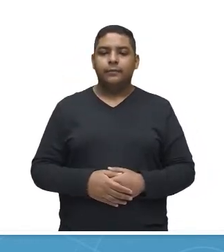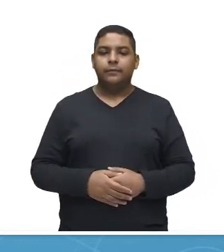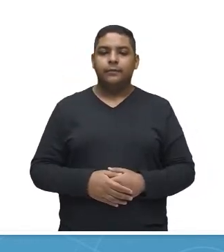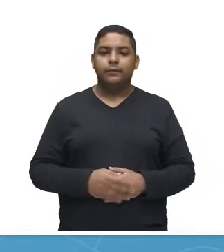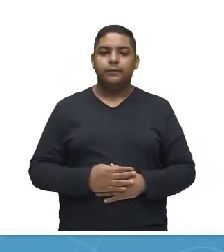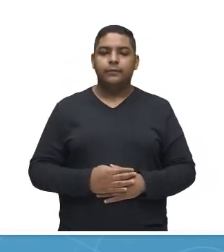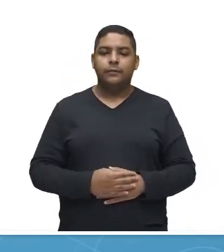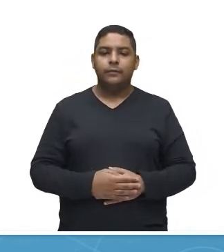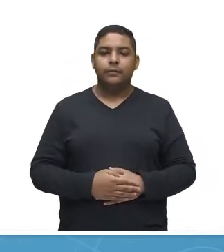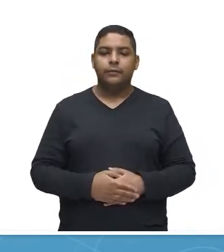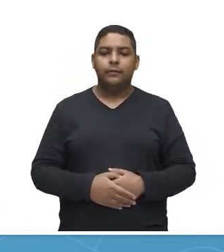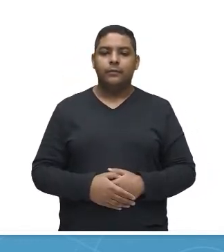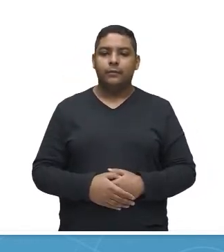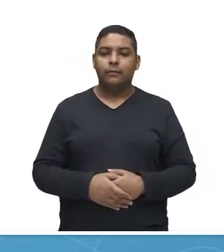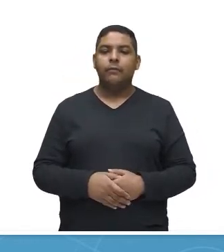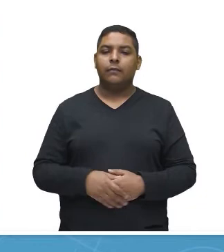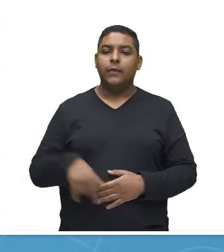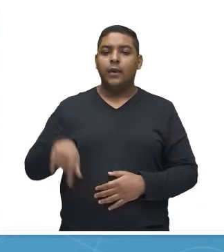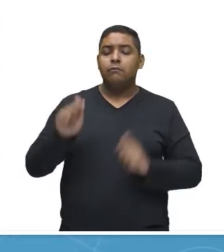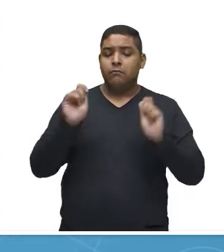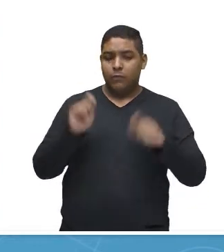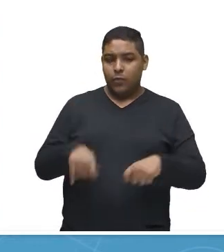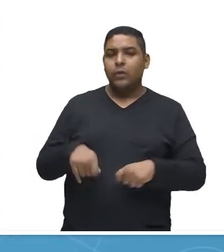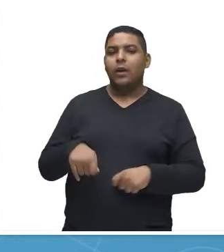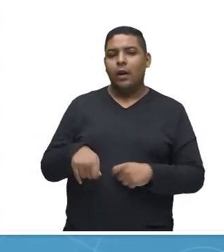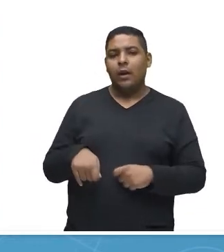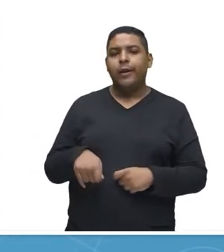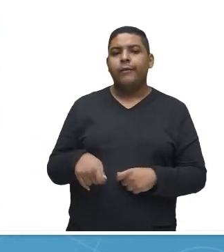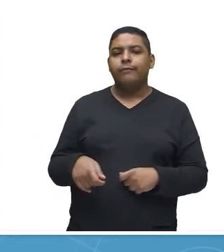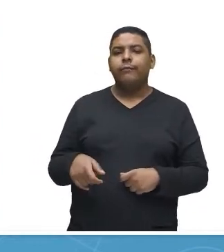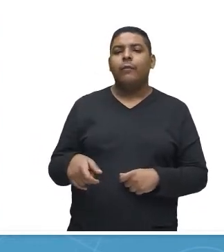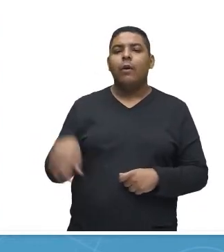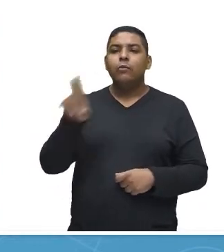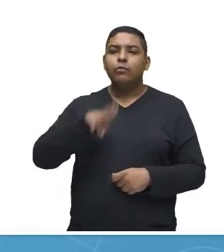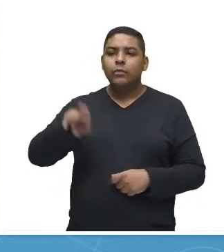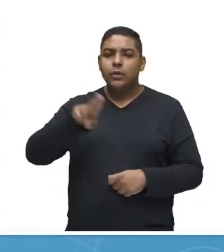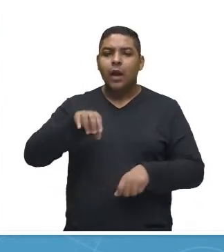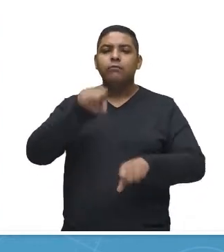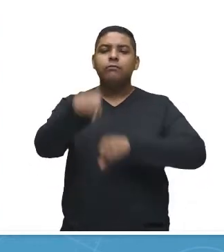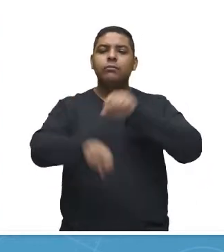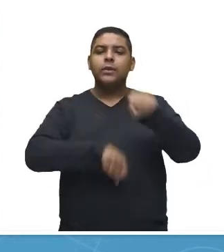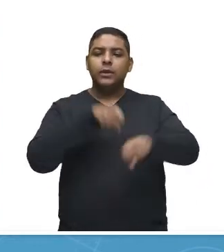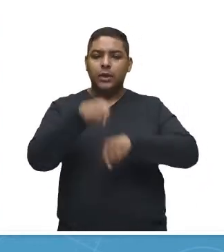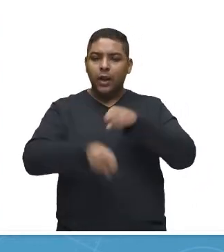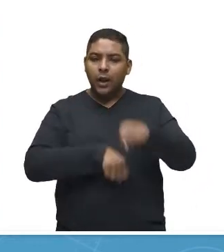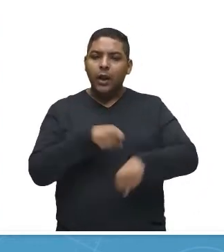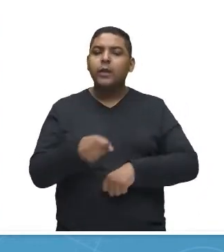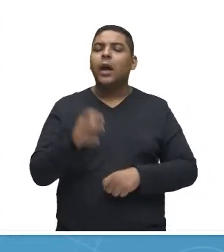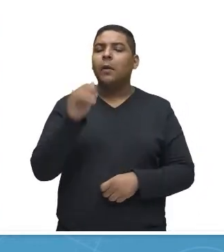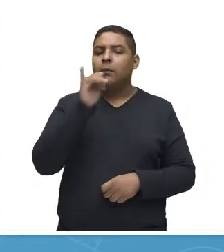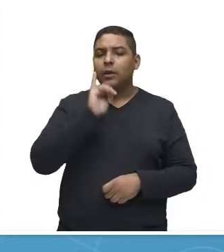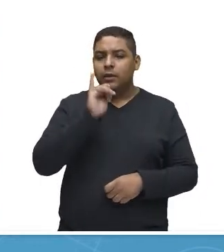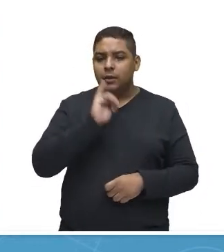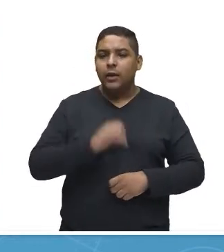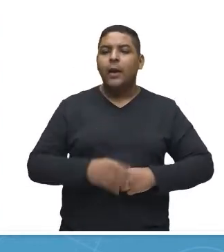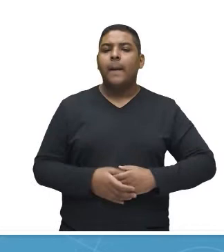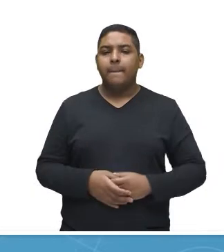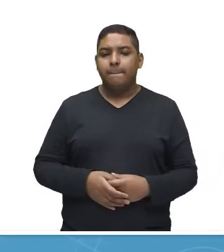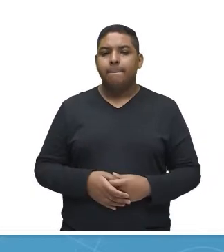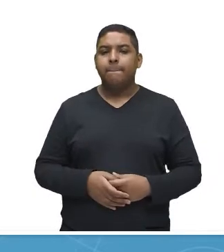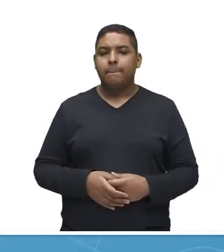quando a gente puder voltar a utilizar esse meio de transporte, lembrem-se,